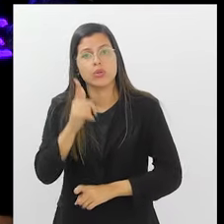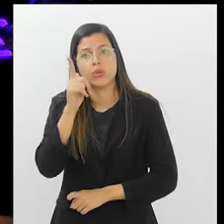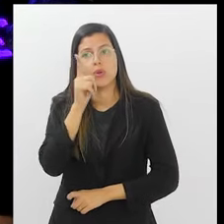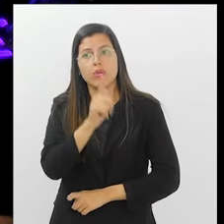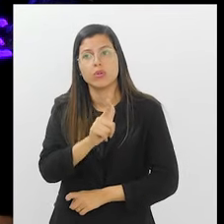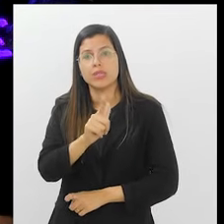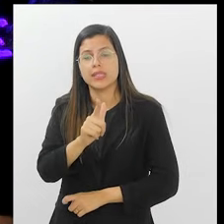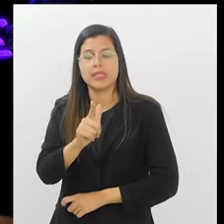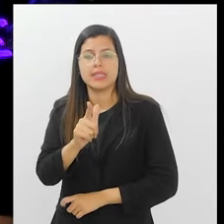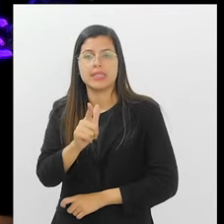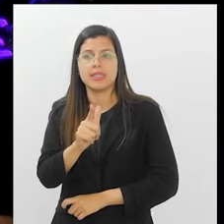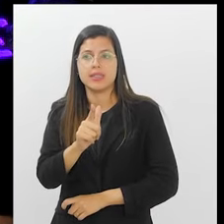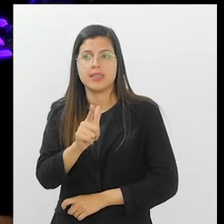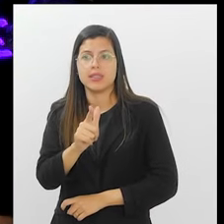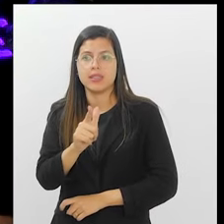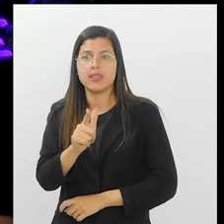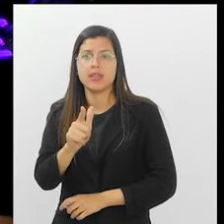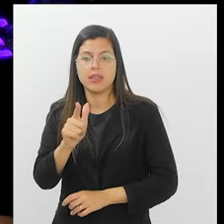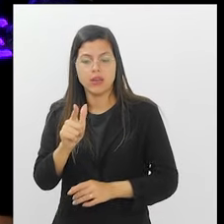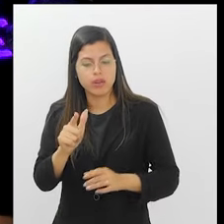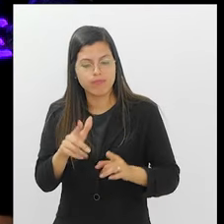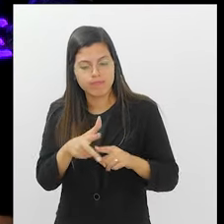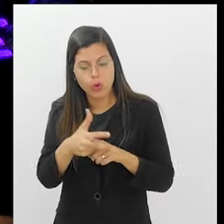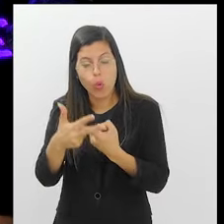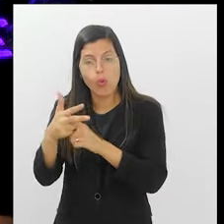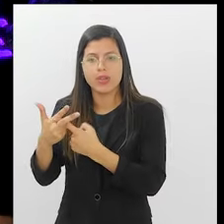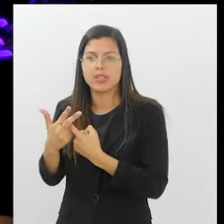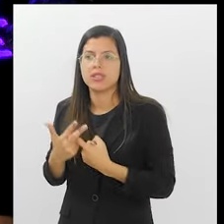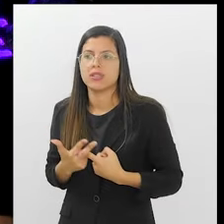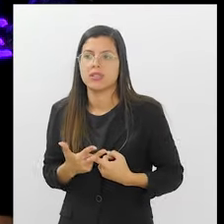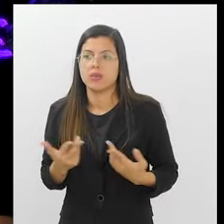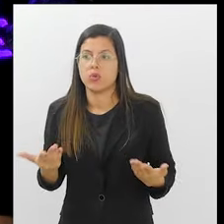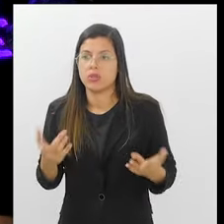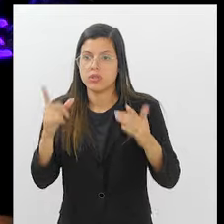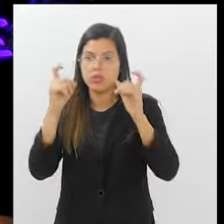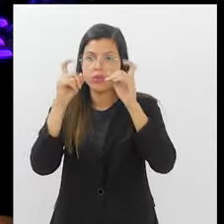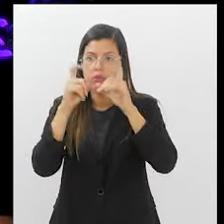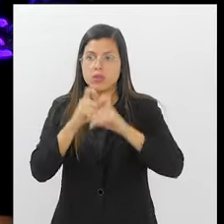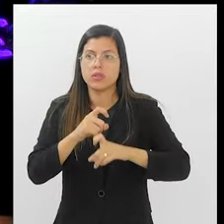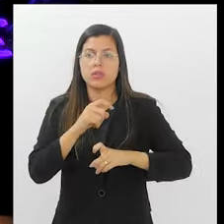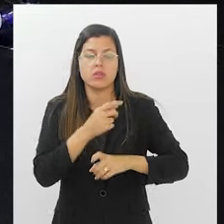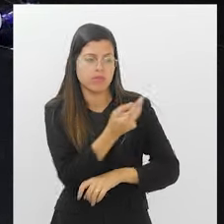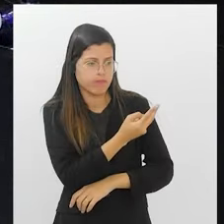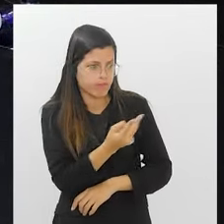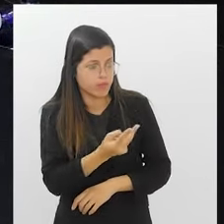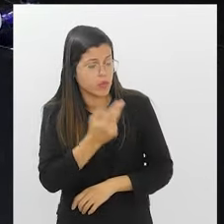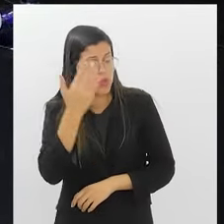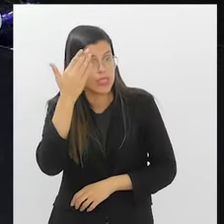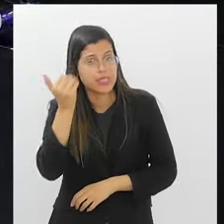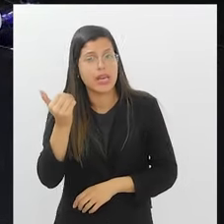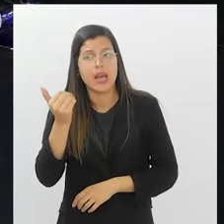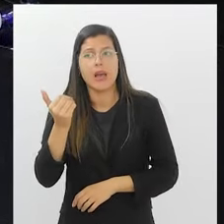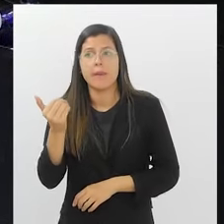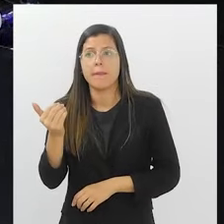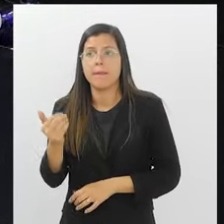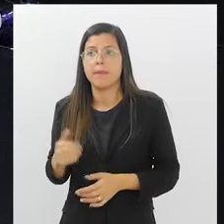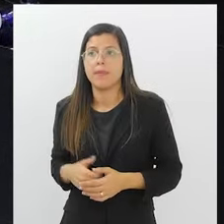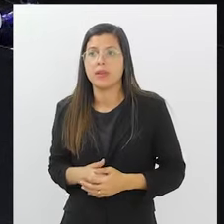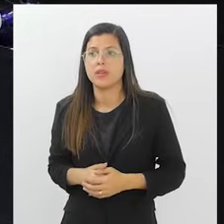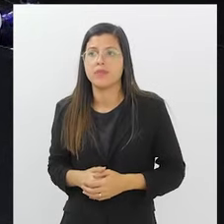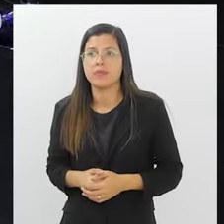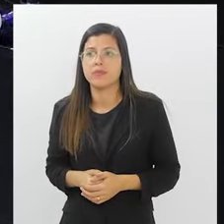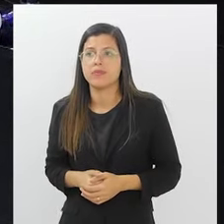de conseguir, entendeu? Acertar as coisas. E hoje é difícil, né? Como o senhor sabe, como a senhora sabe, é tudo em casa,